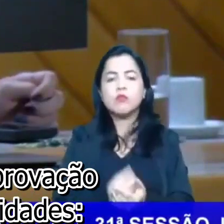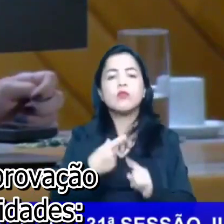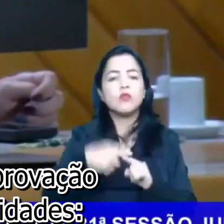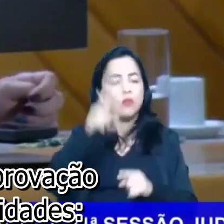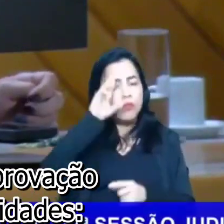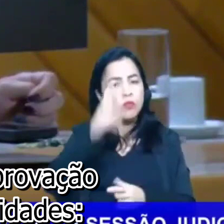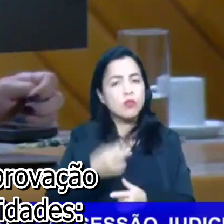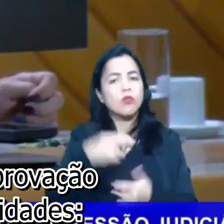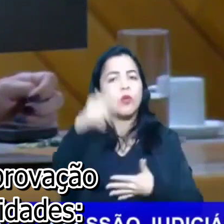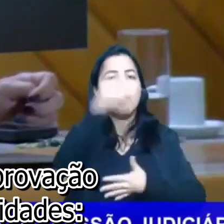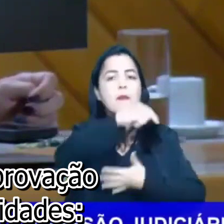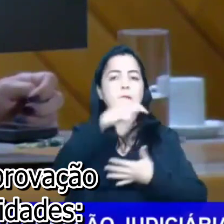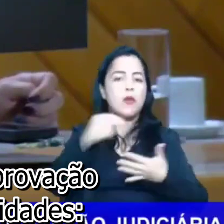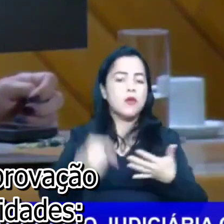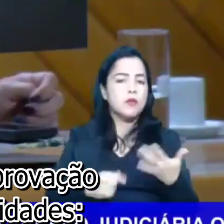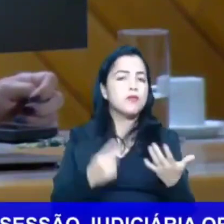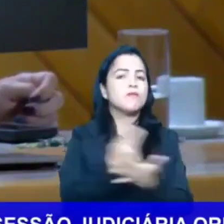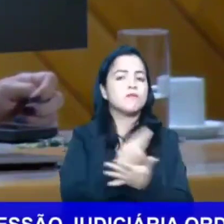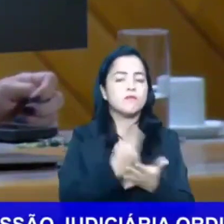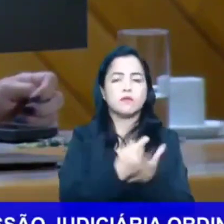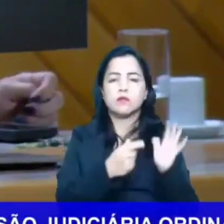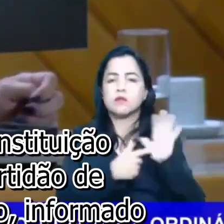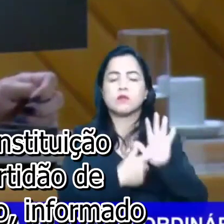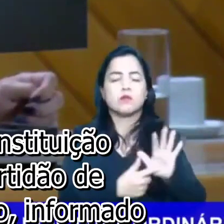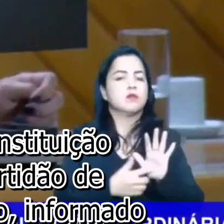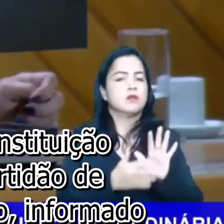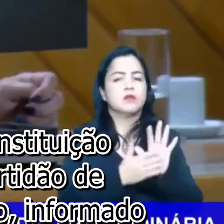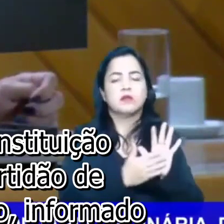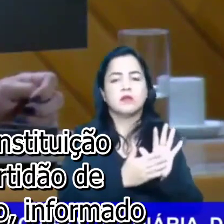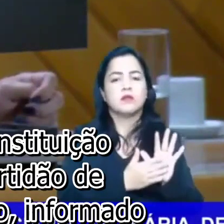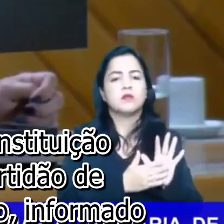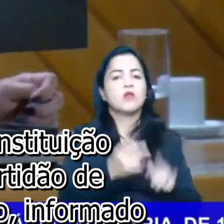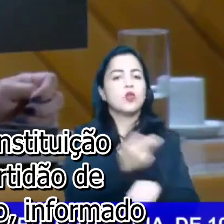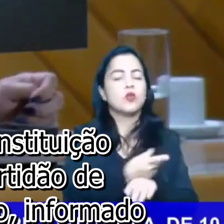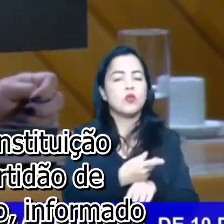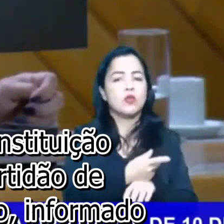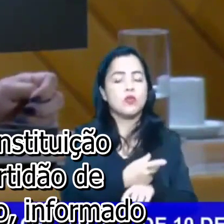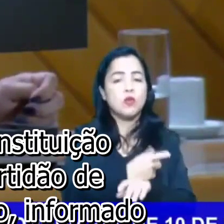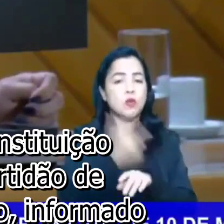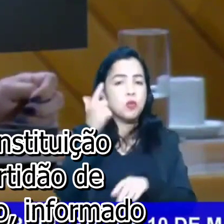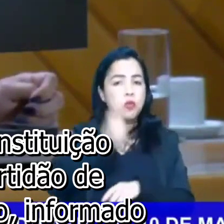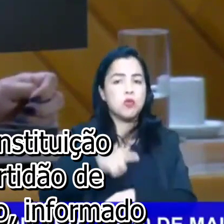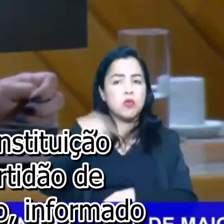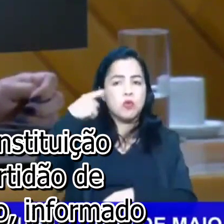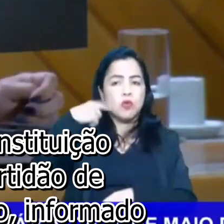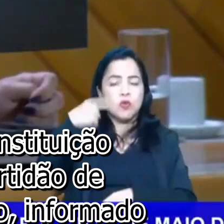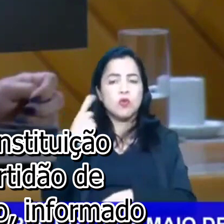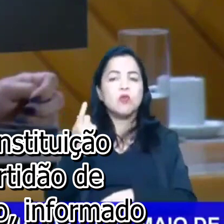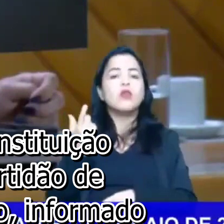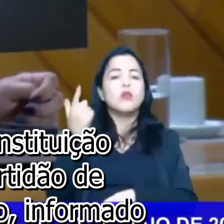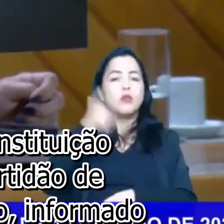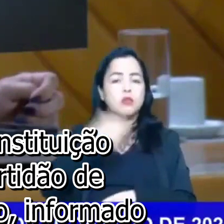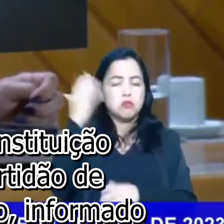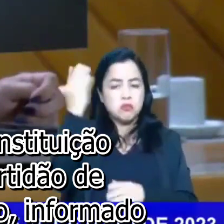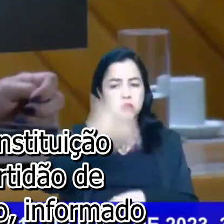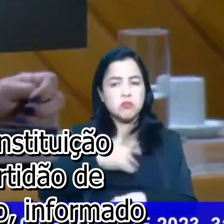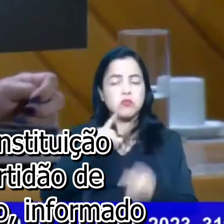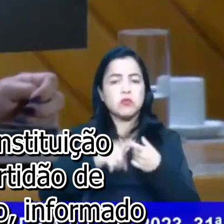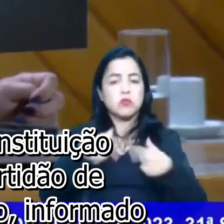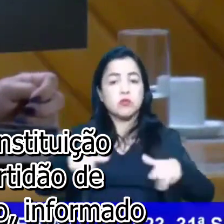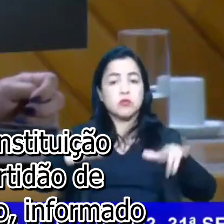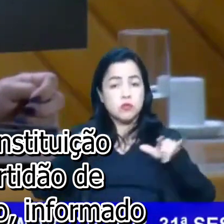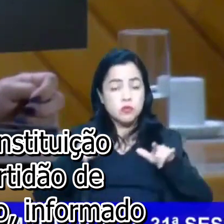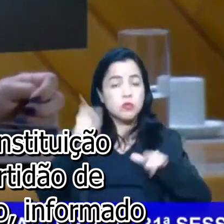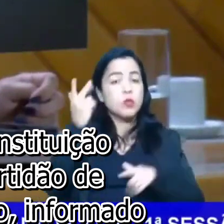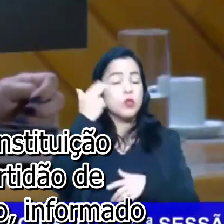razão das seguintes irregularidades. Não foram apresentados procuração para a constituição de advogado para prestação de contas e a certidão de